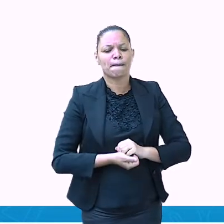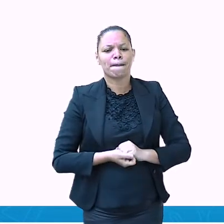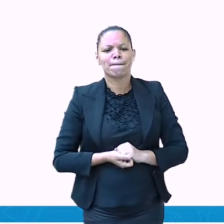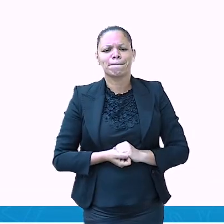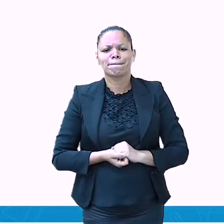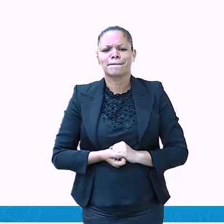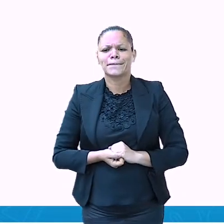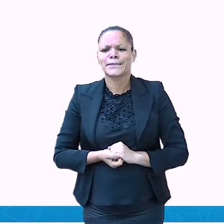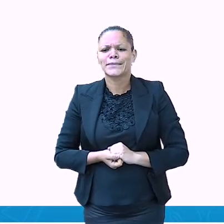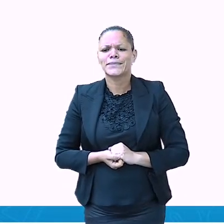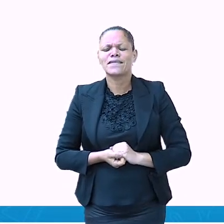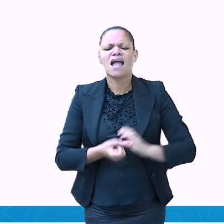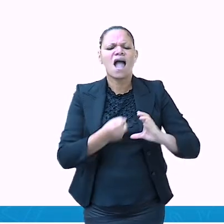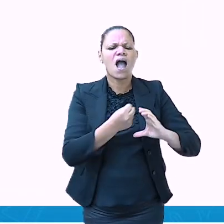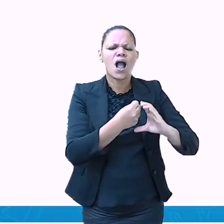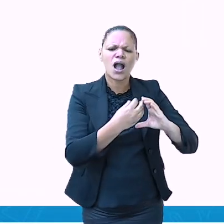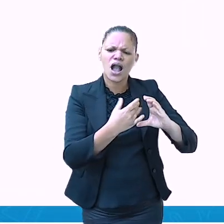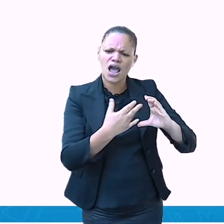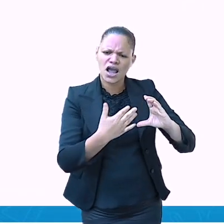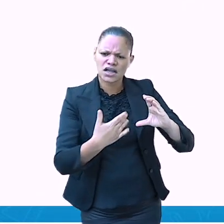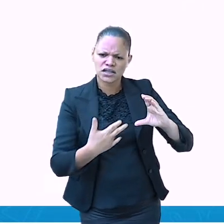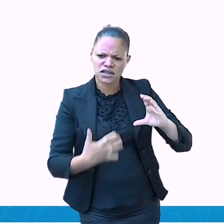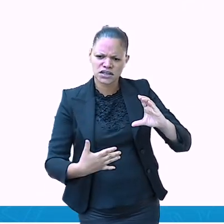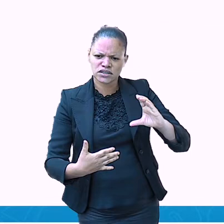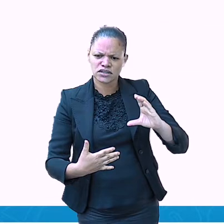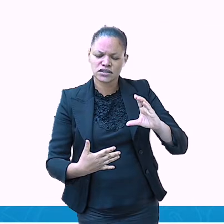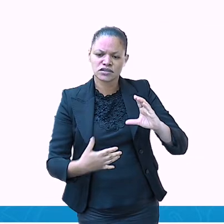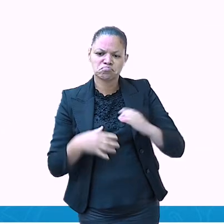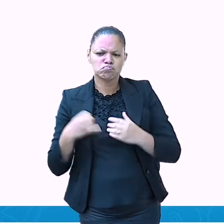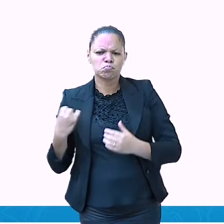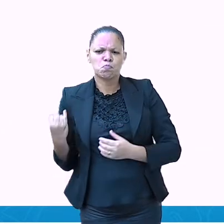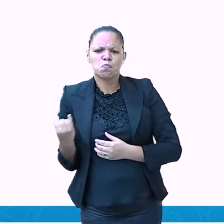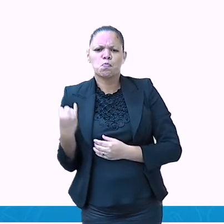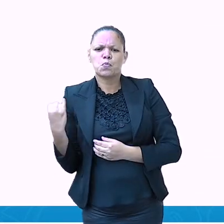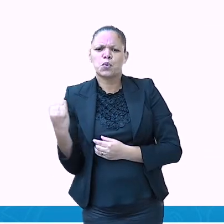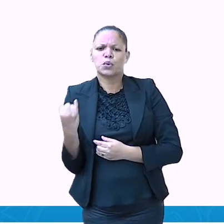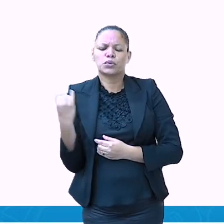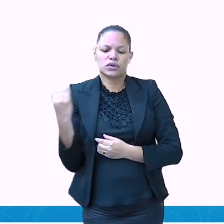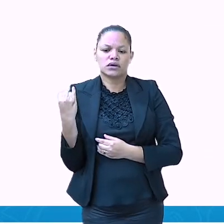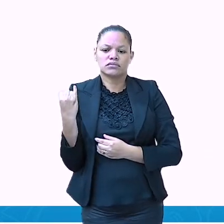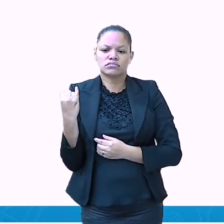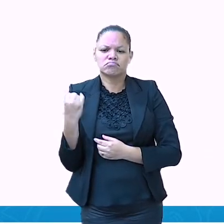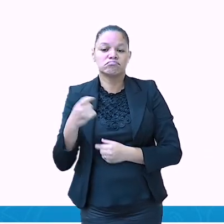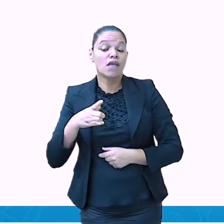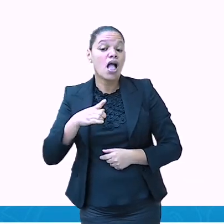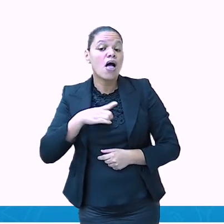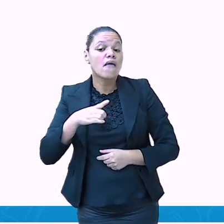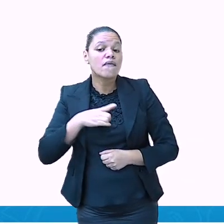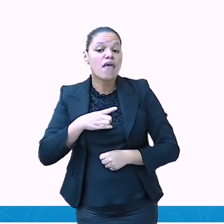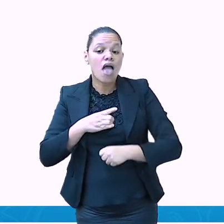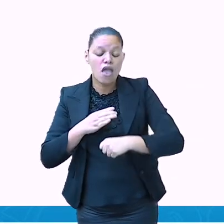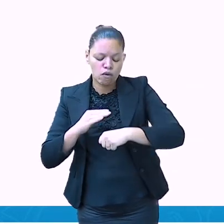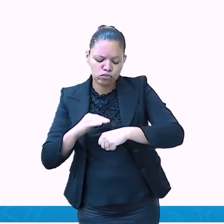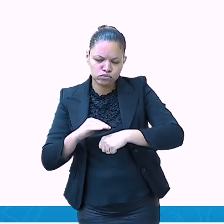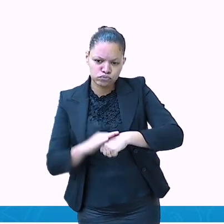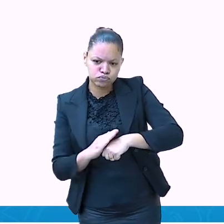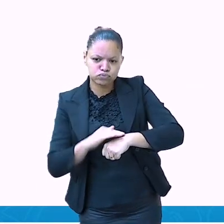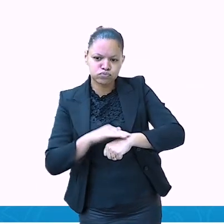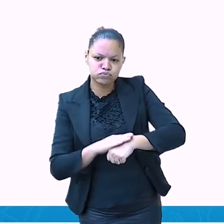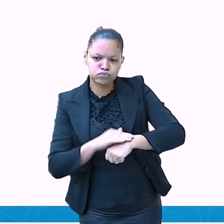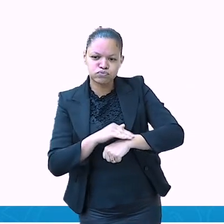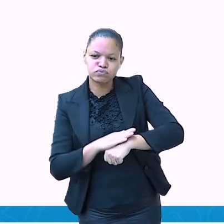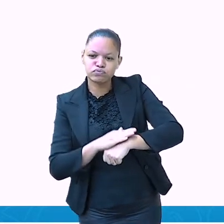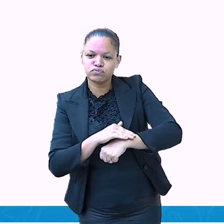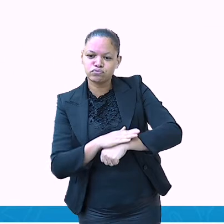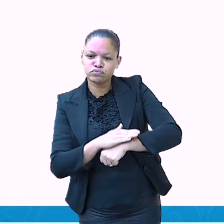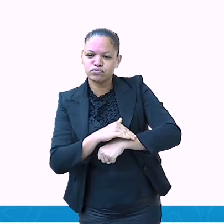Então aqui, característica dos cartilaginosos. Eles têm essa escama placoide, que é uma escama tipo